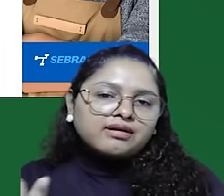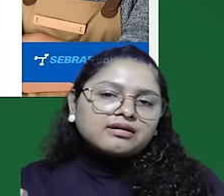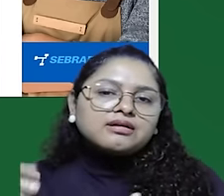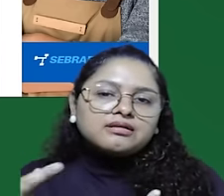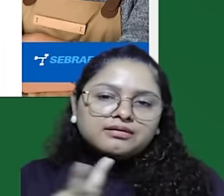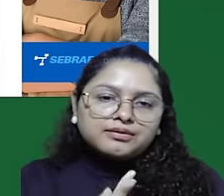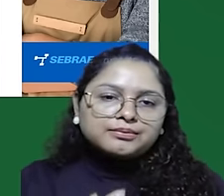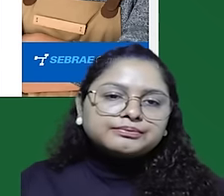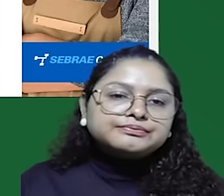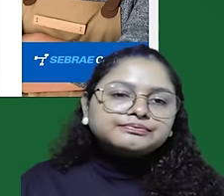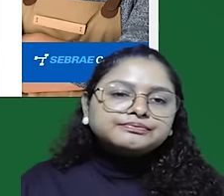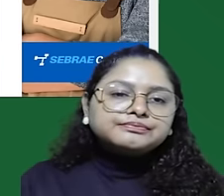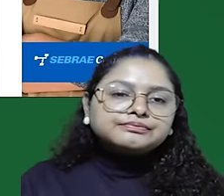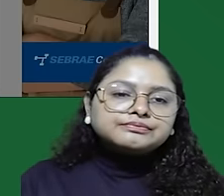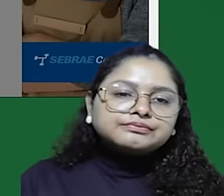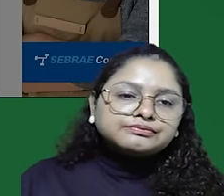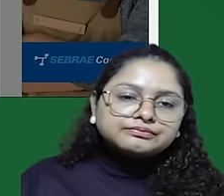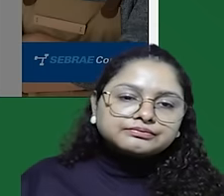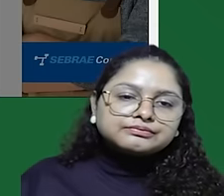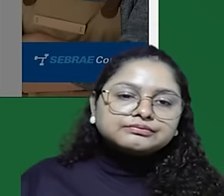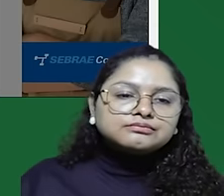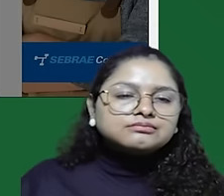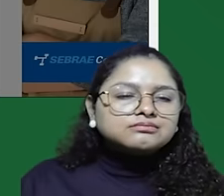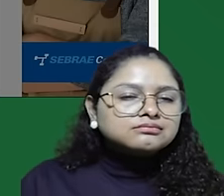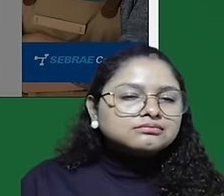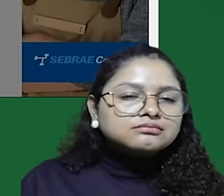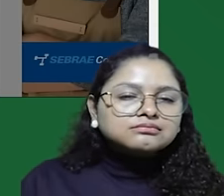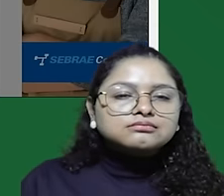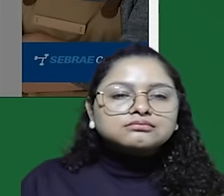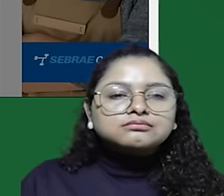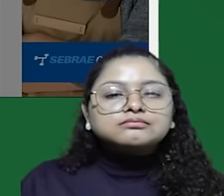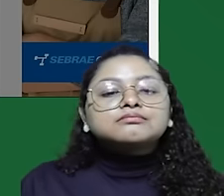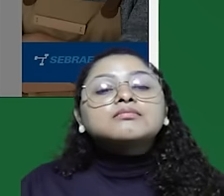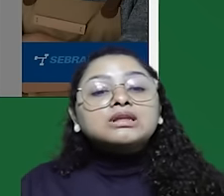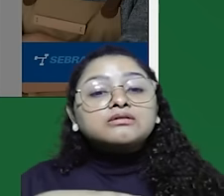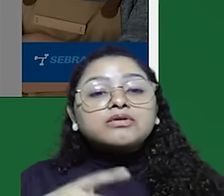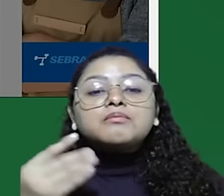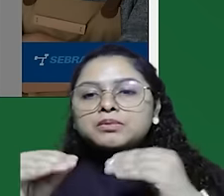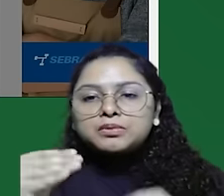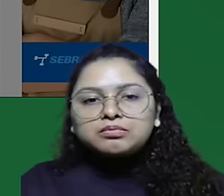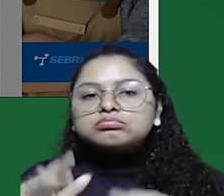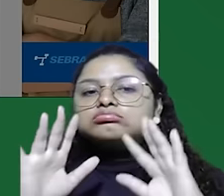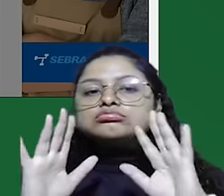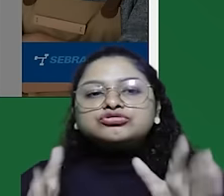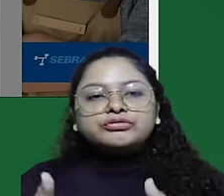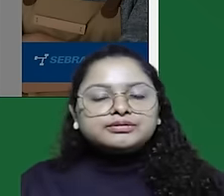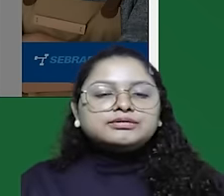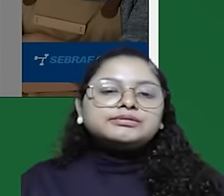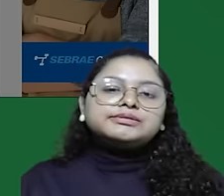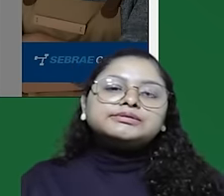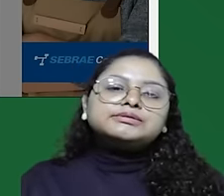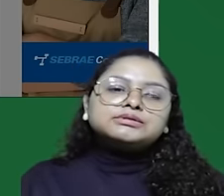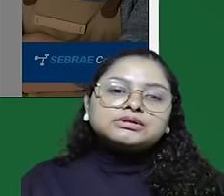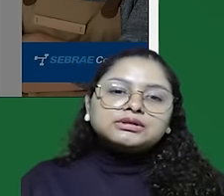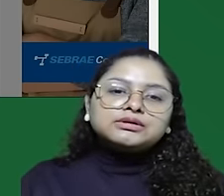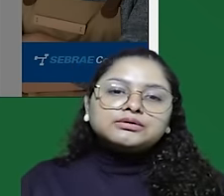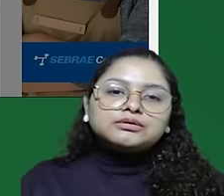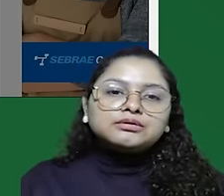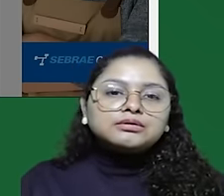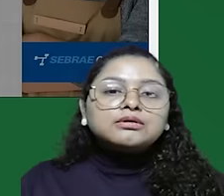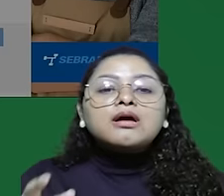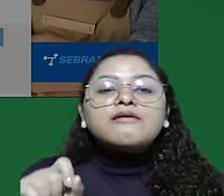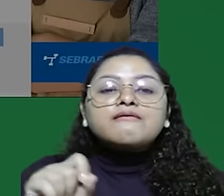operação e aí feito isso então você fez os apontamentos fiscais fez a natureza da operação daí façam os